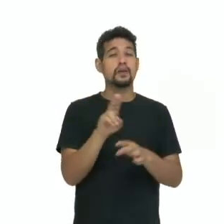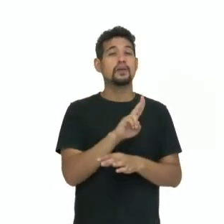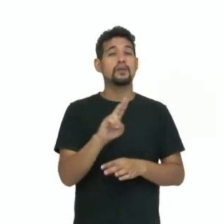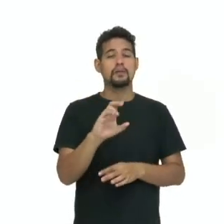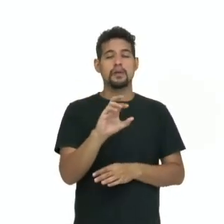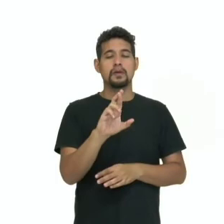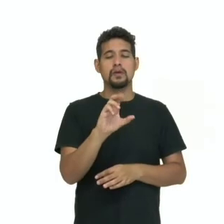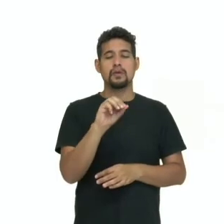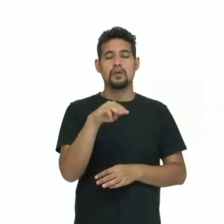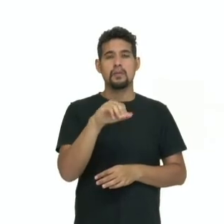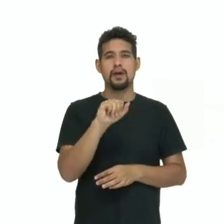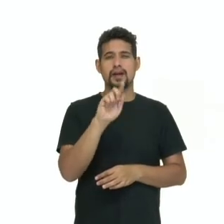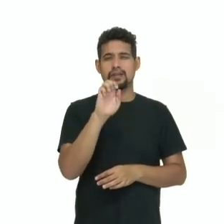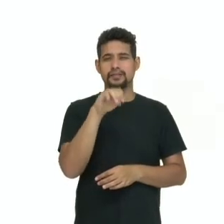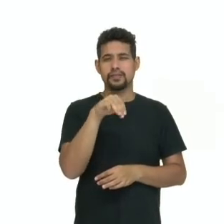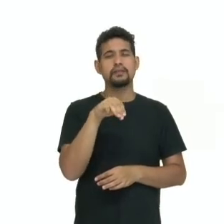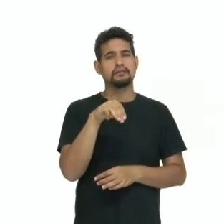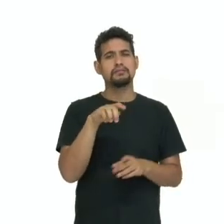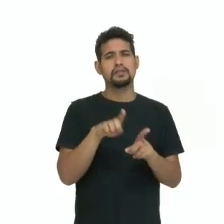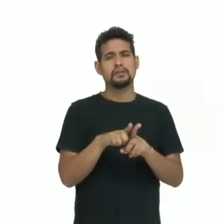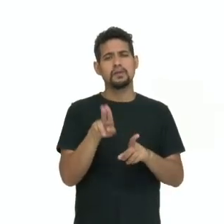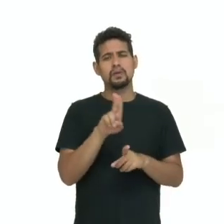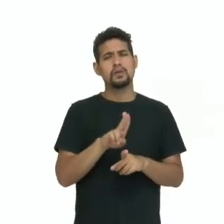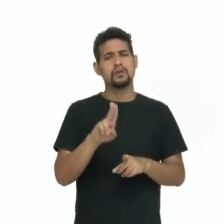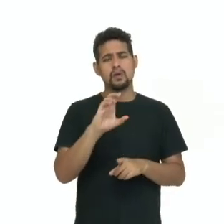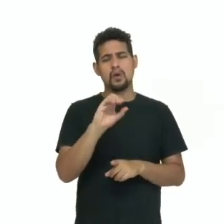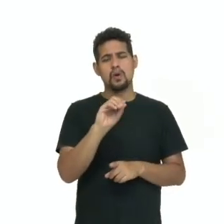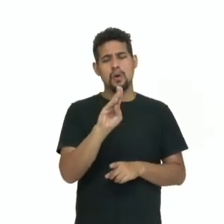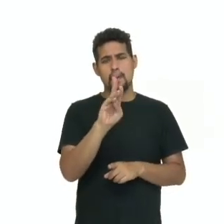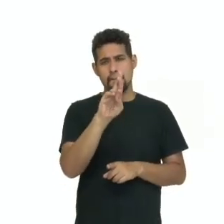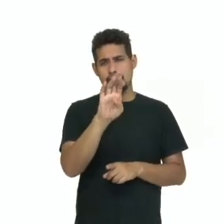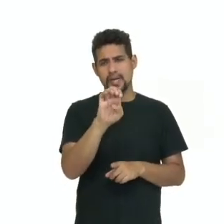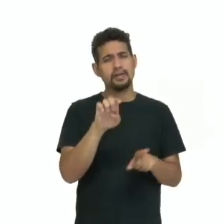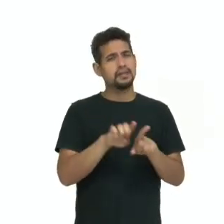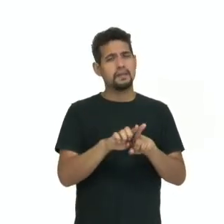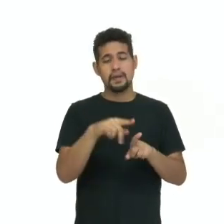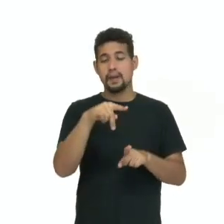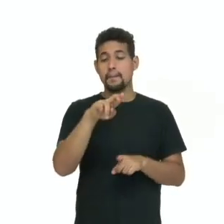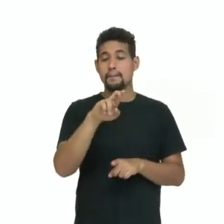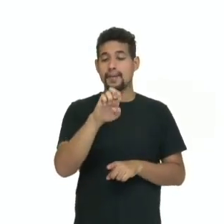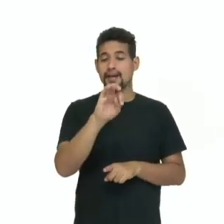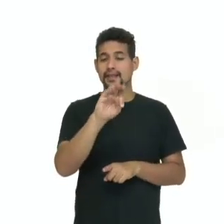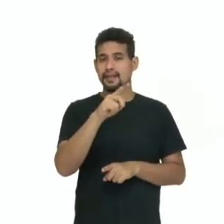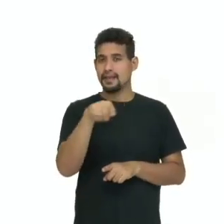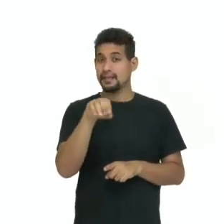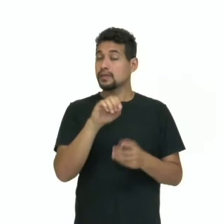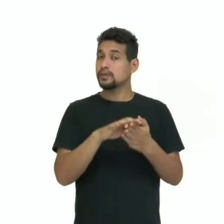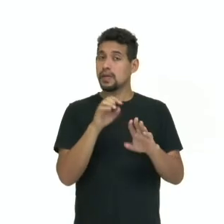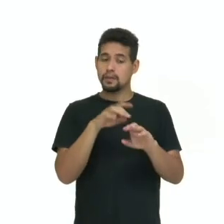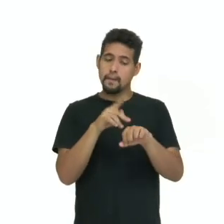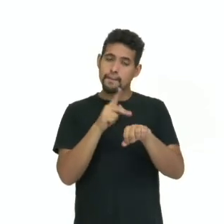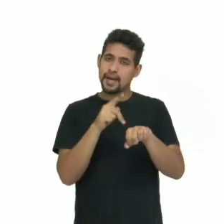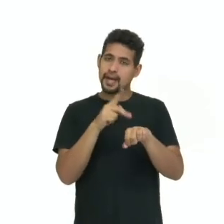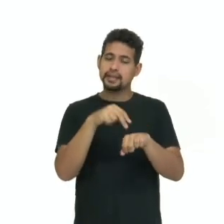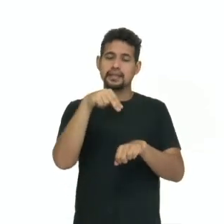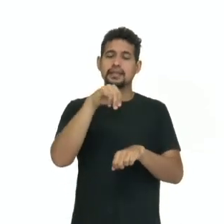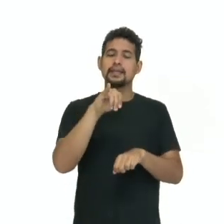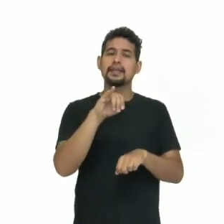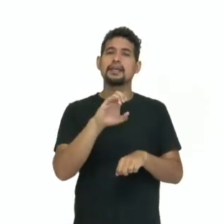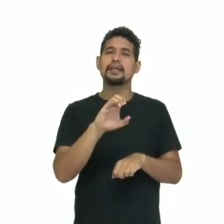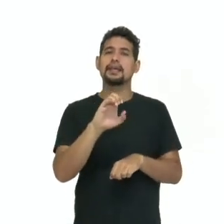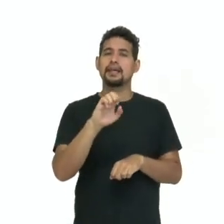cromagem, quando a gente vai colocar cromo, cobreação para cobre, prateação para prata, niquelagem para